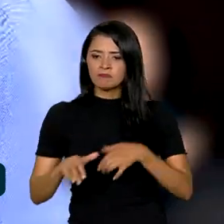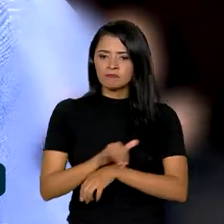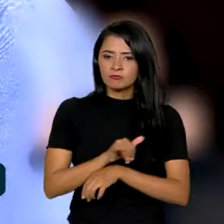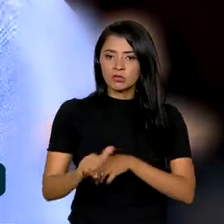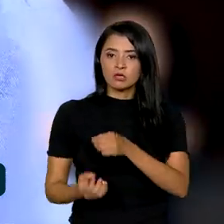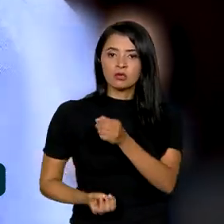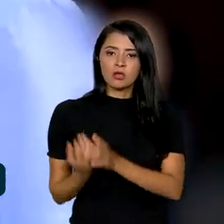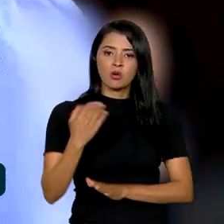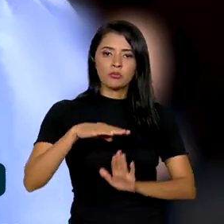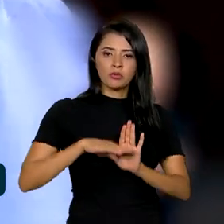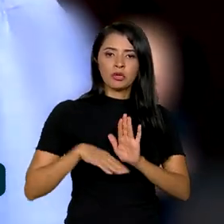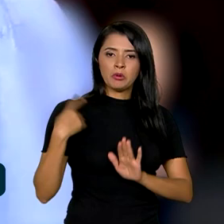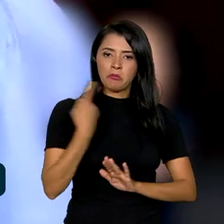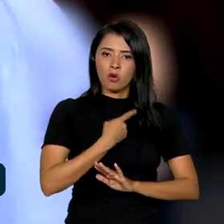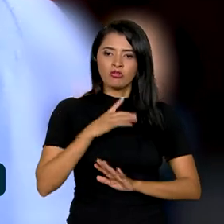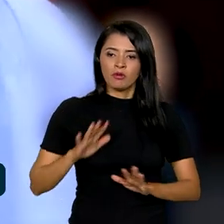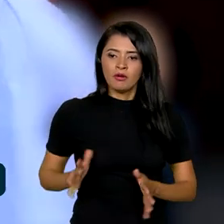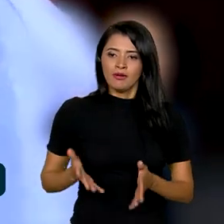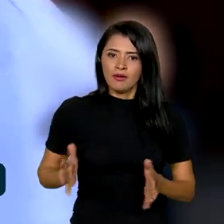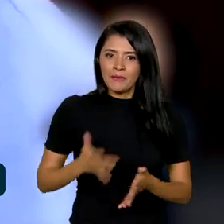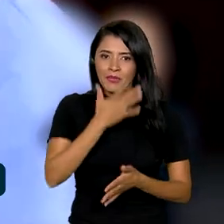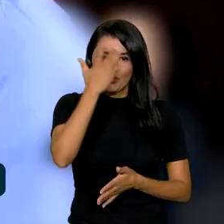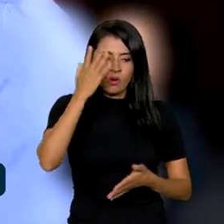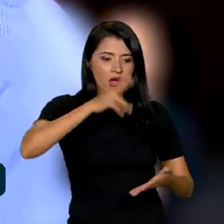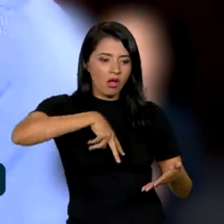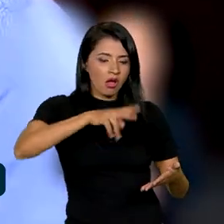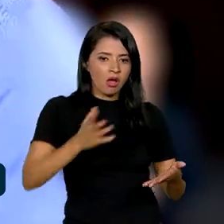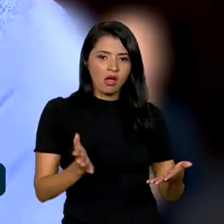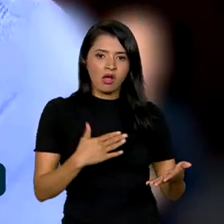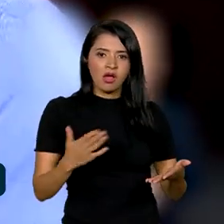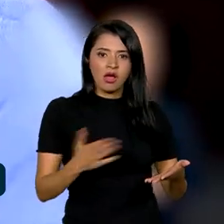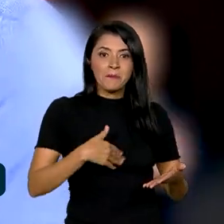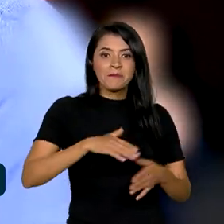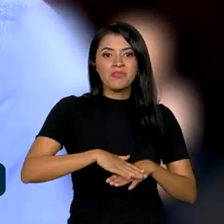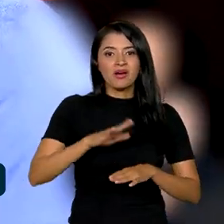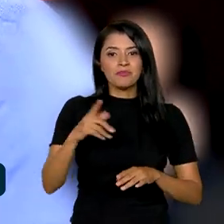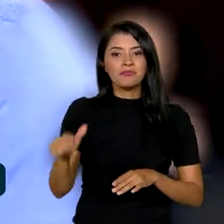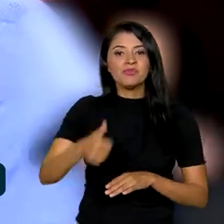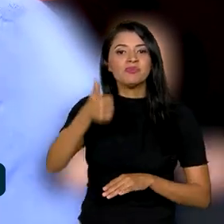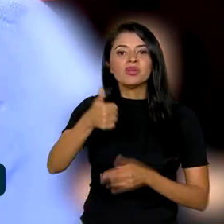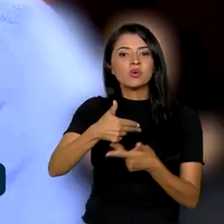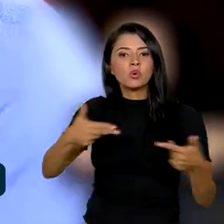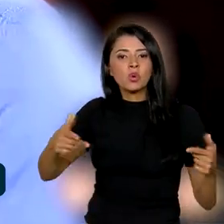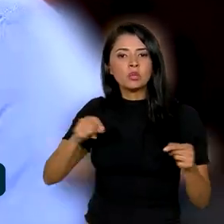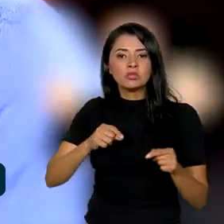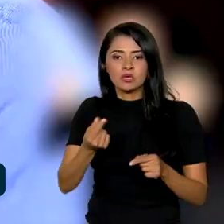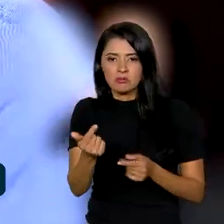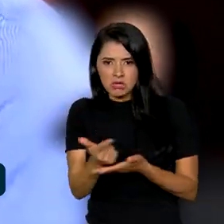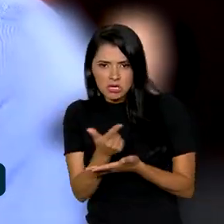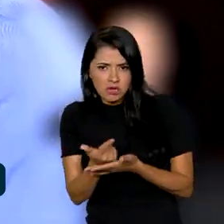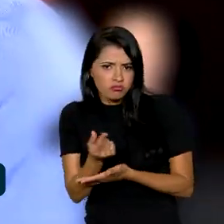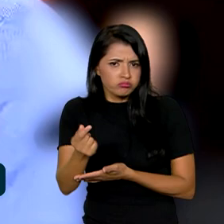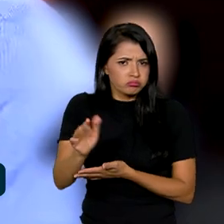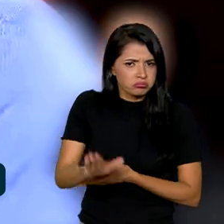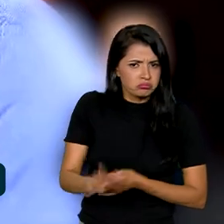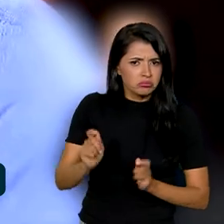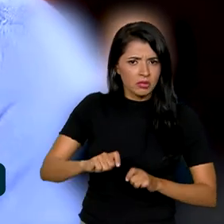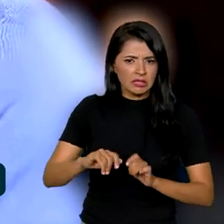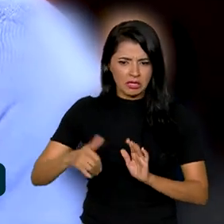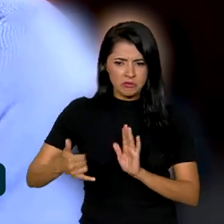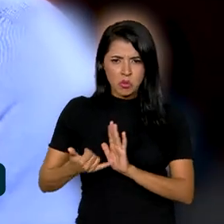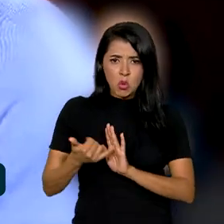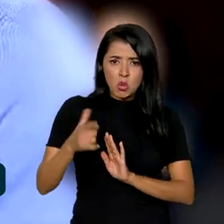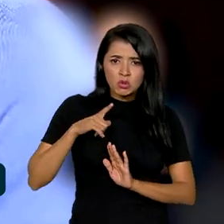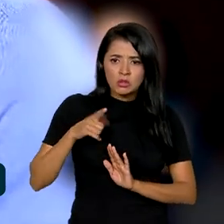um programa que a gente possa incentivar as pessoas a ler. A primeira coisa que nós temos que ver é se é preciso baratear. Se tem imposto